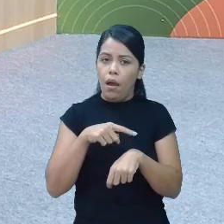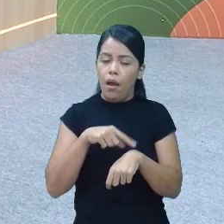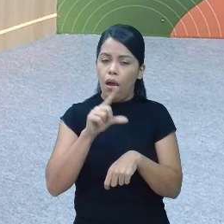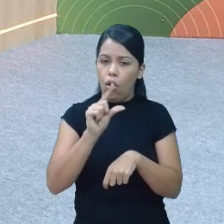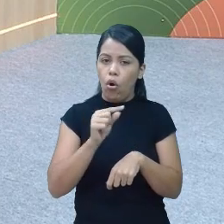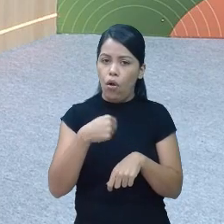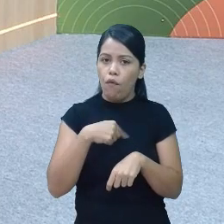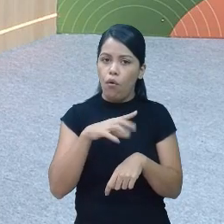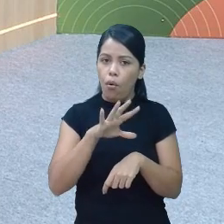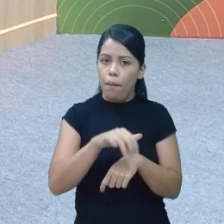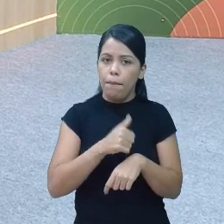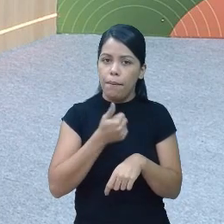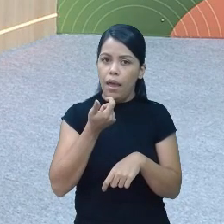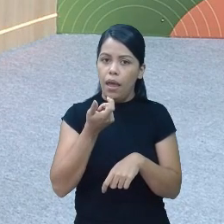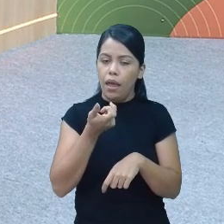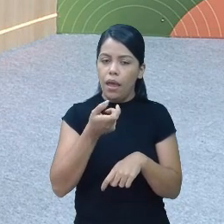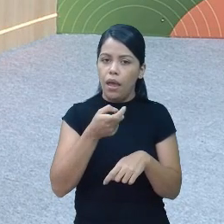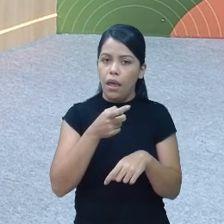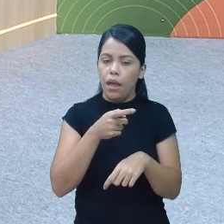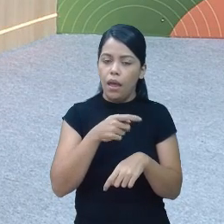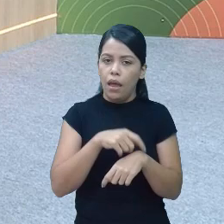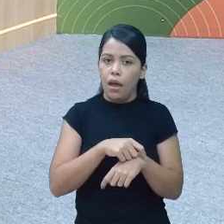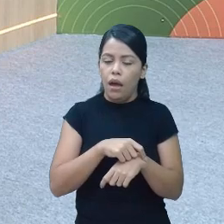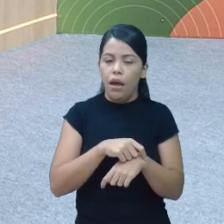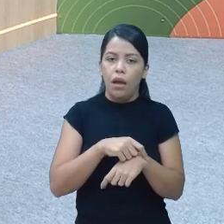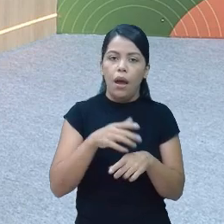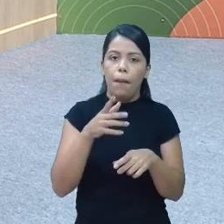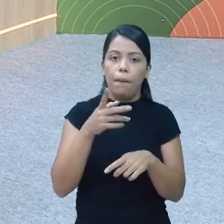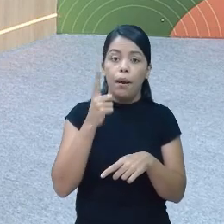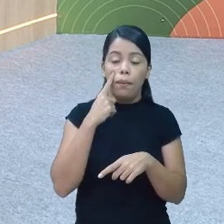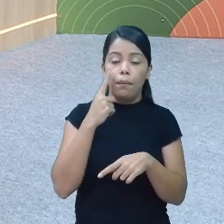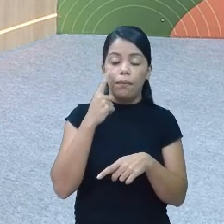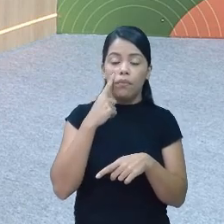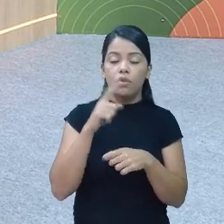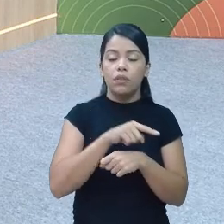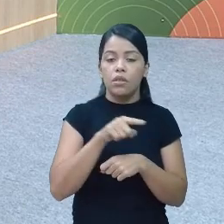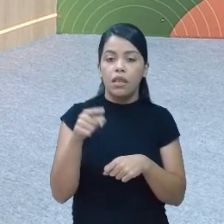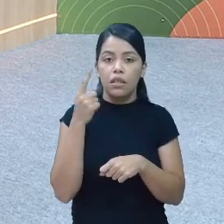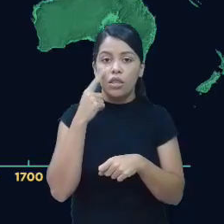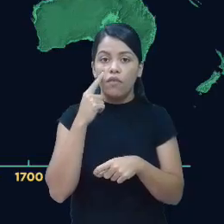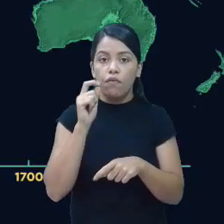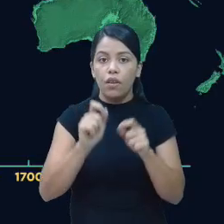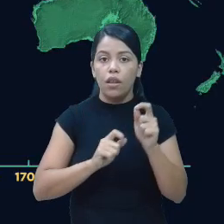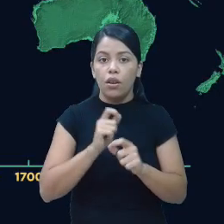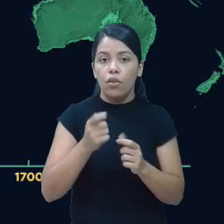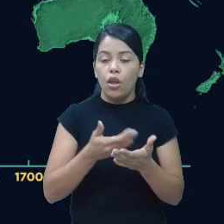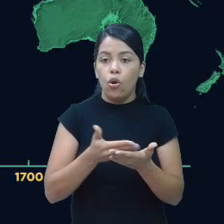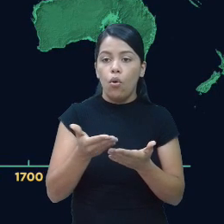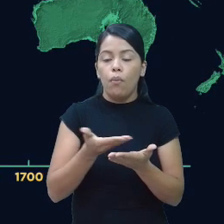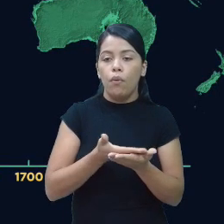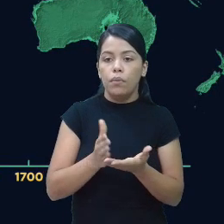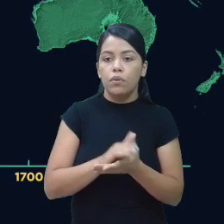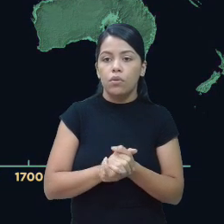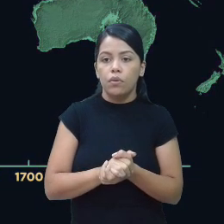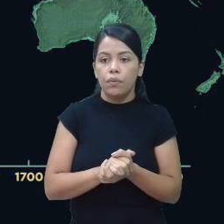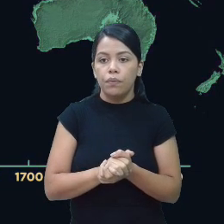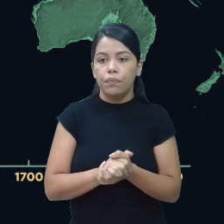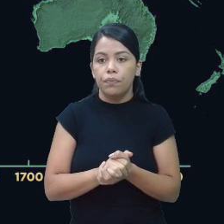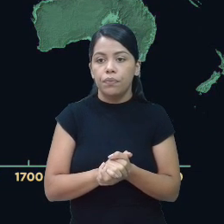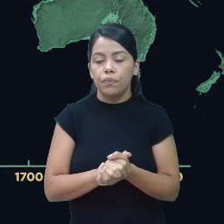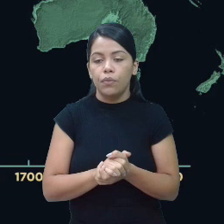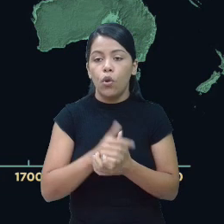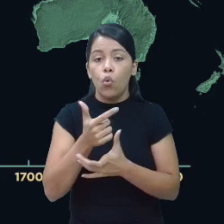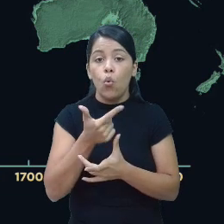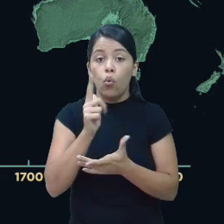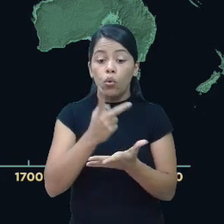observar que a população ela tem um crescimento muito grande. Esse ponto aí, que o último que apareceu, é a invenção da pólvora. A gente